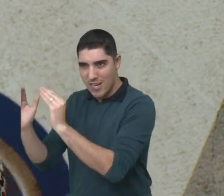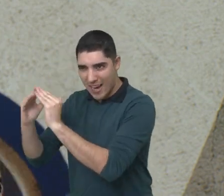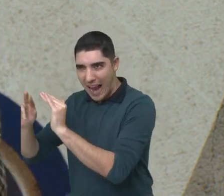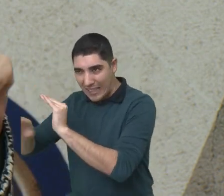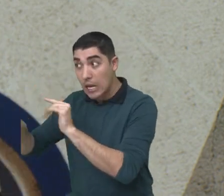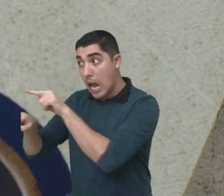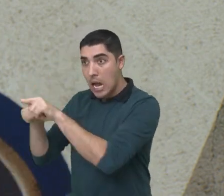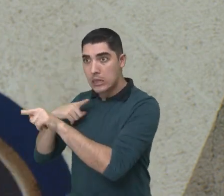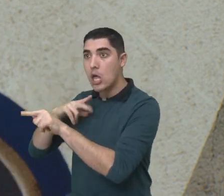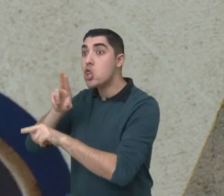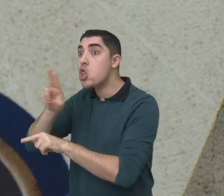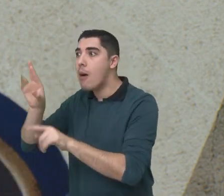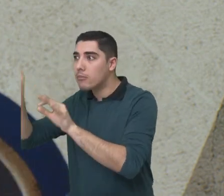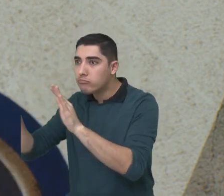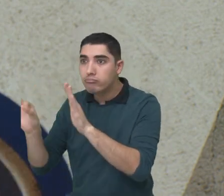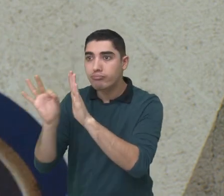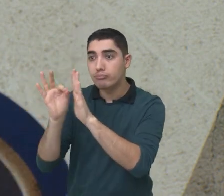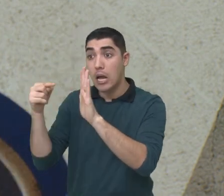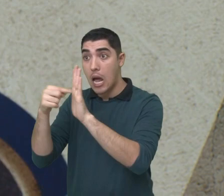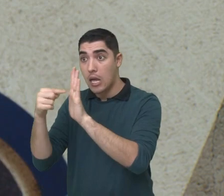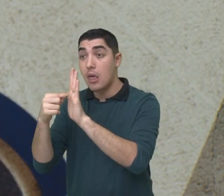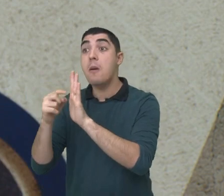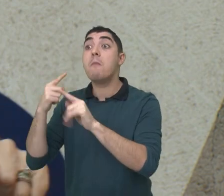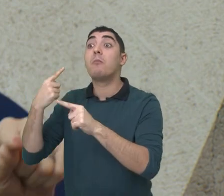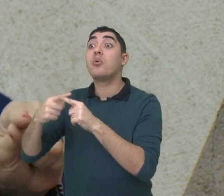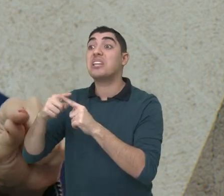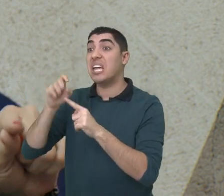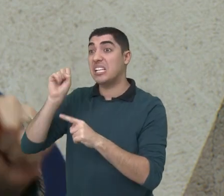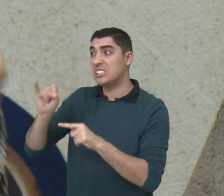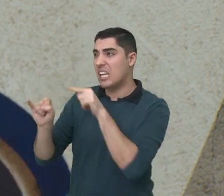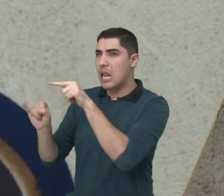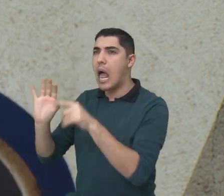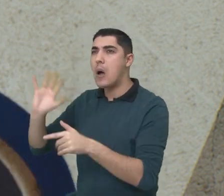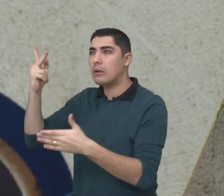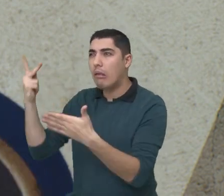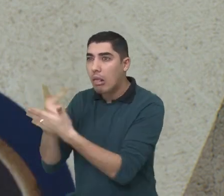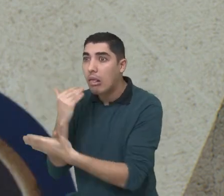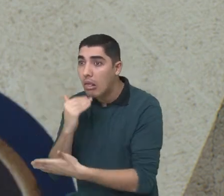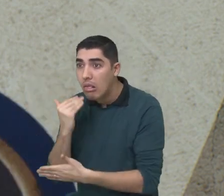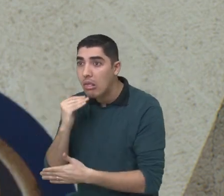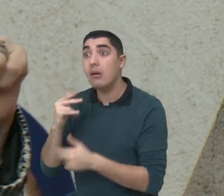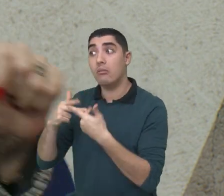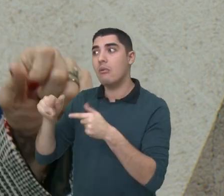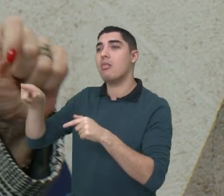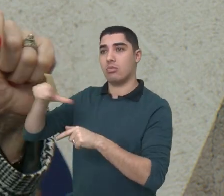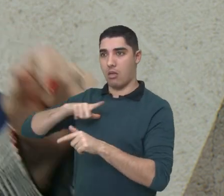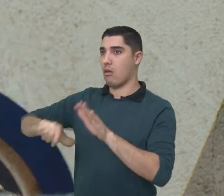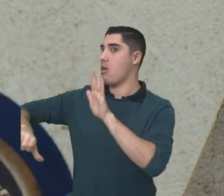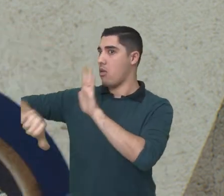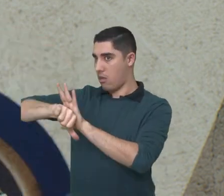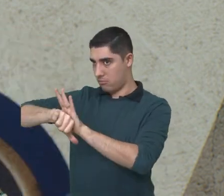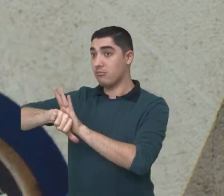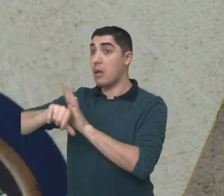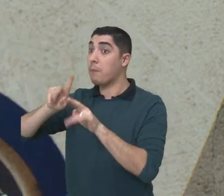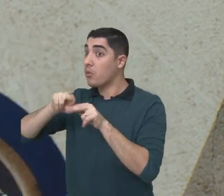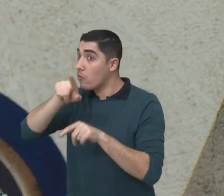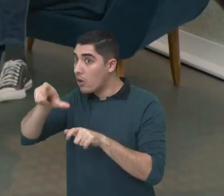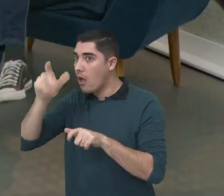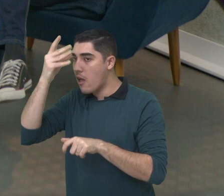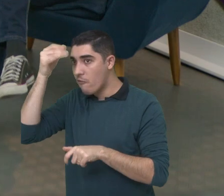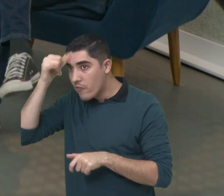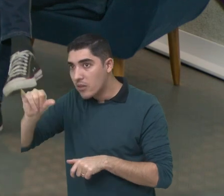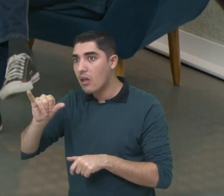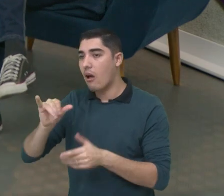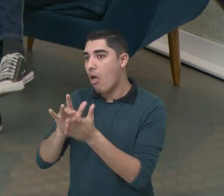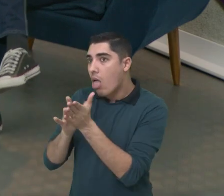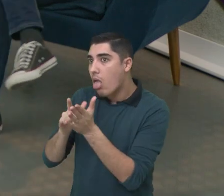responde civil e criminalmente por todos os seus atos. Então procure isso para que não seja enganado. É